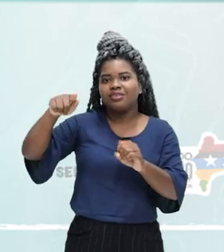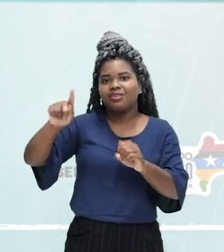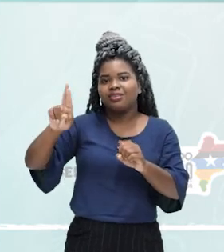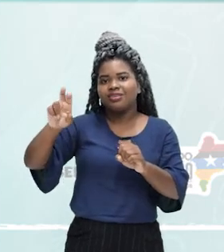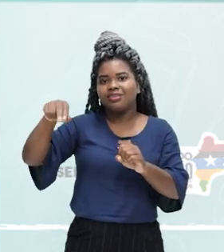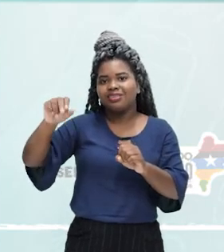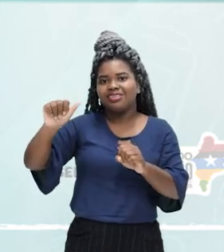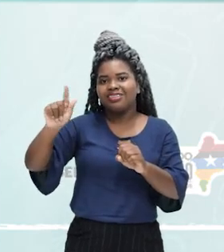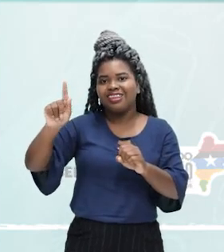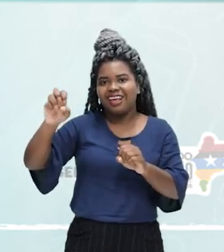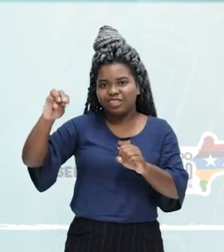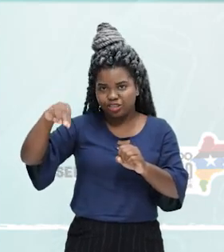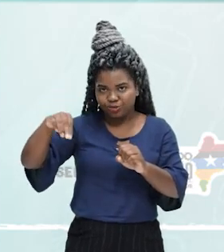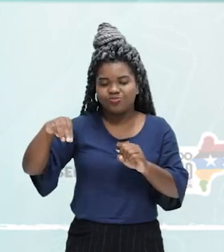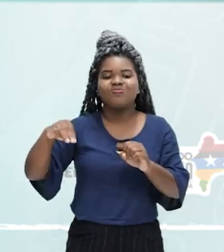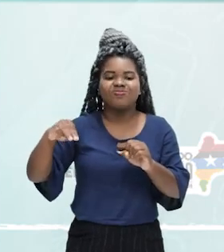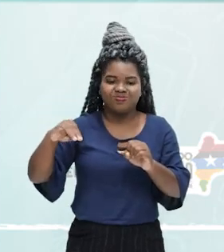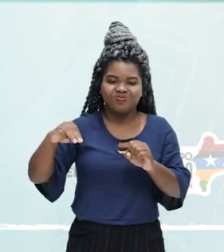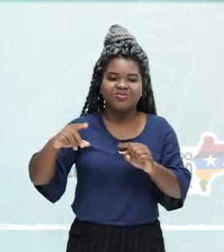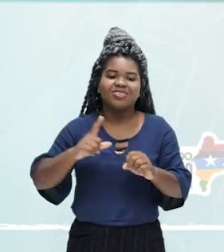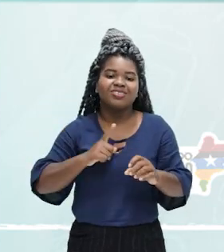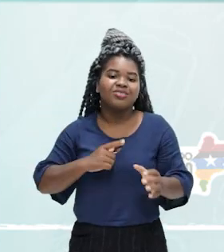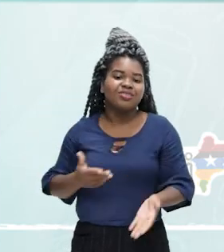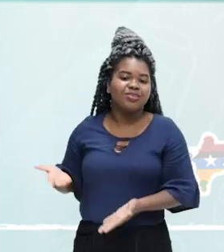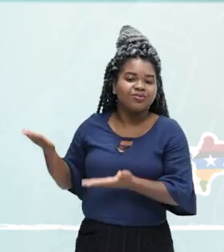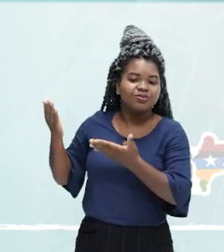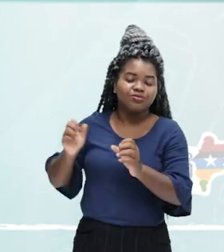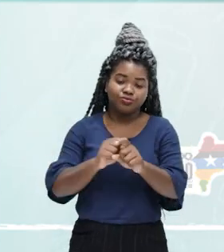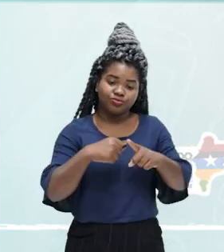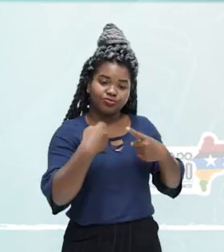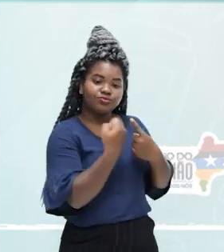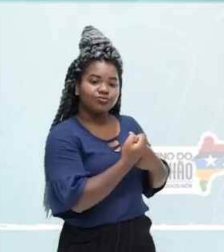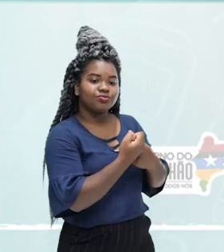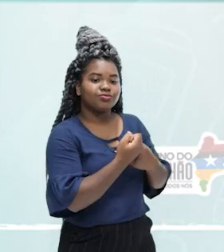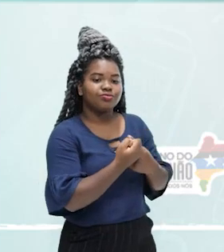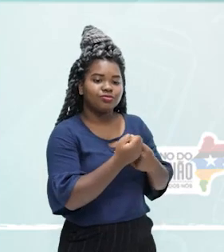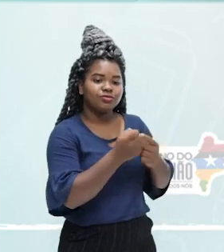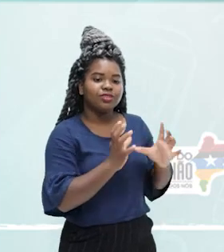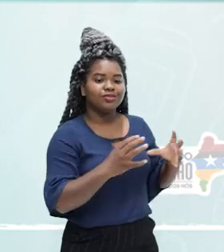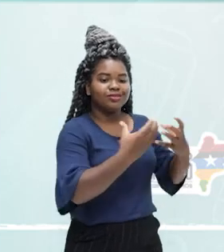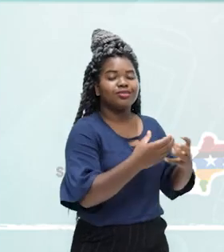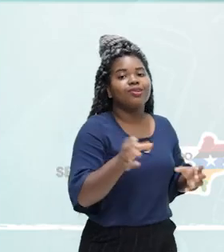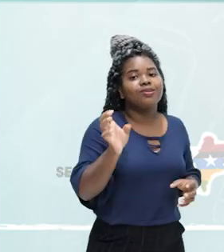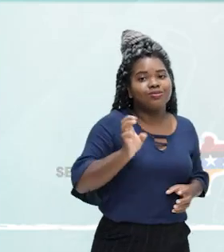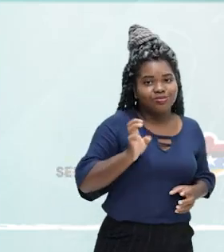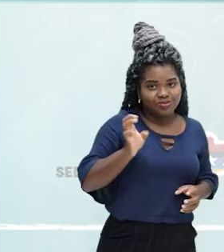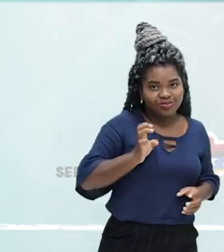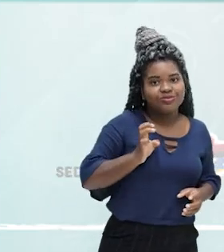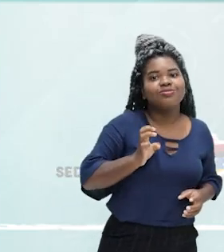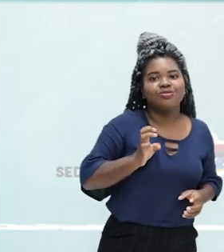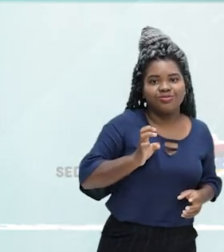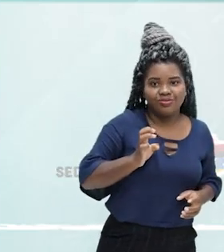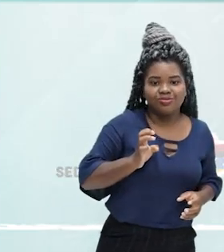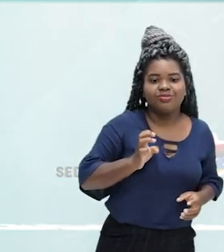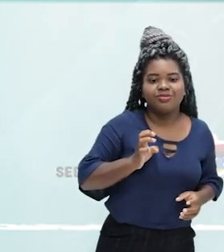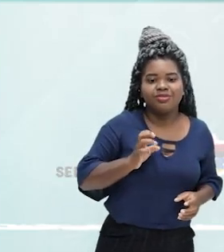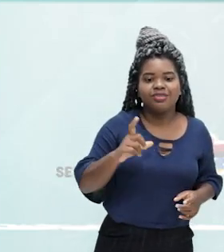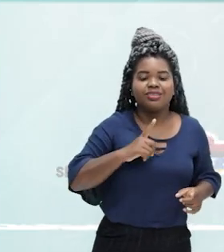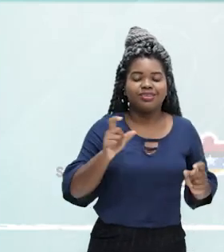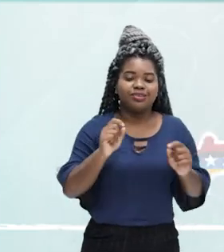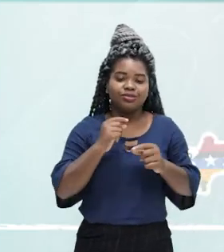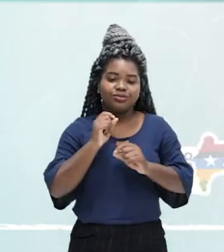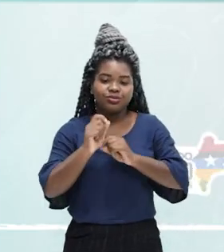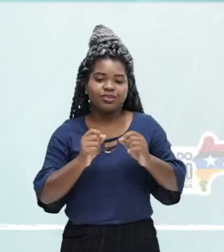ataca os fundamentos ideológicos da sociedade burguesa e suas instituições. O casamento, o clero,